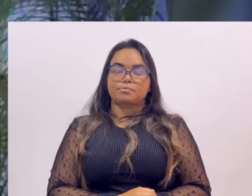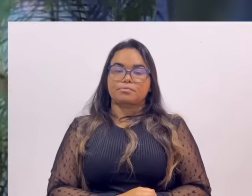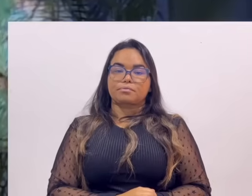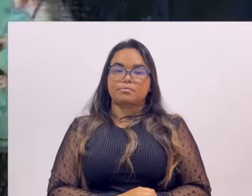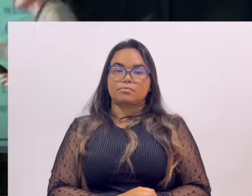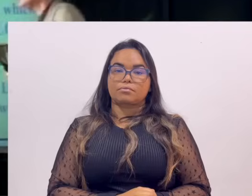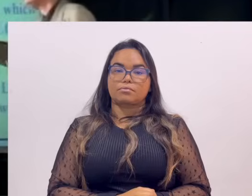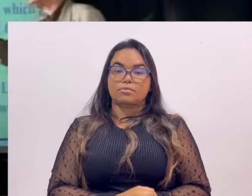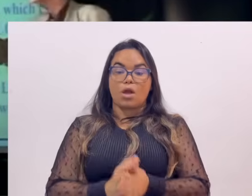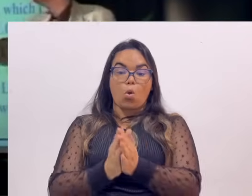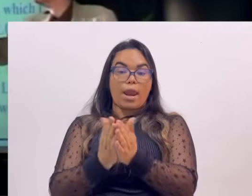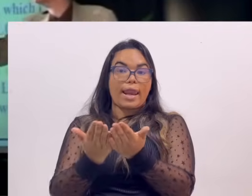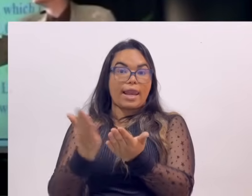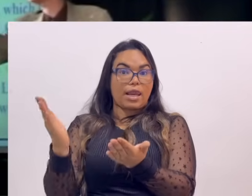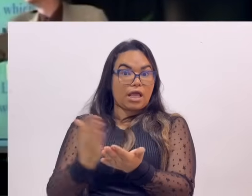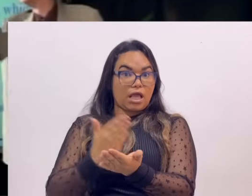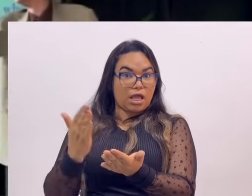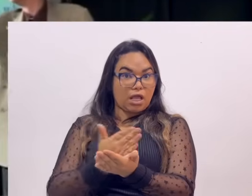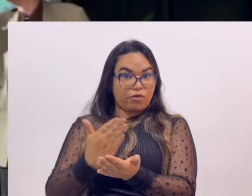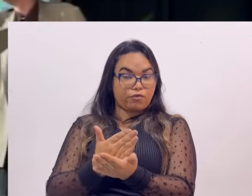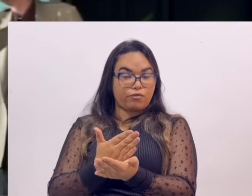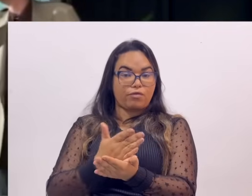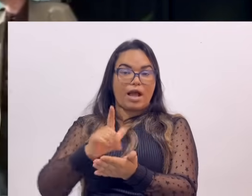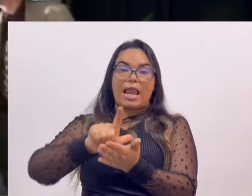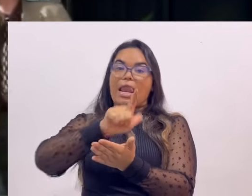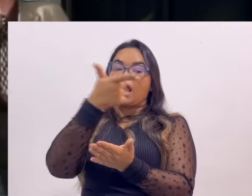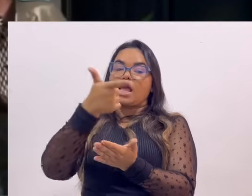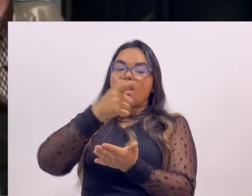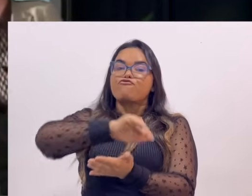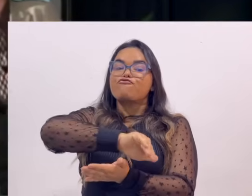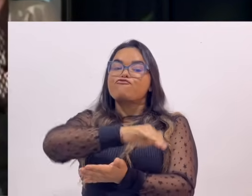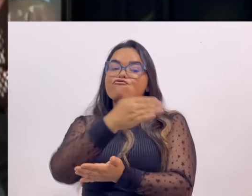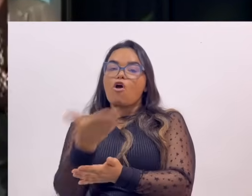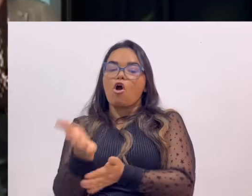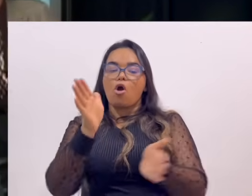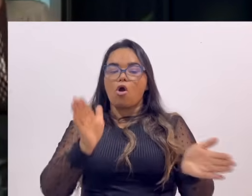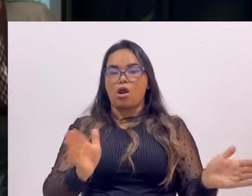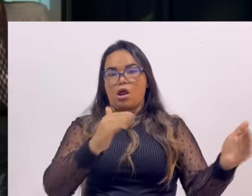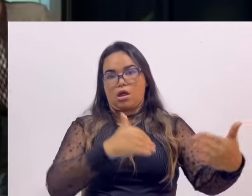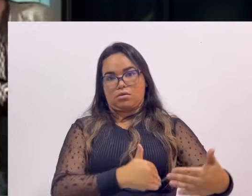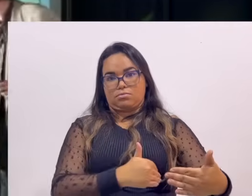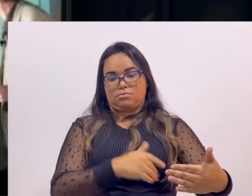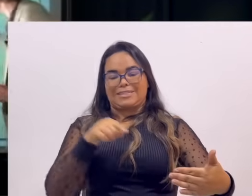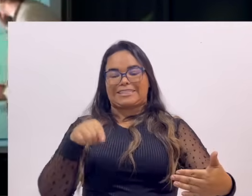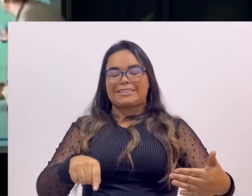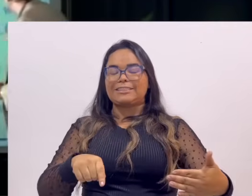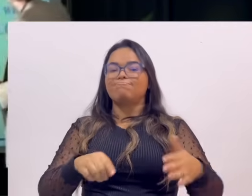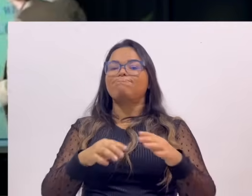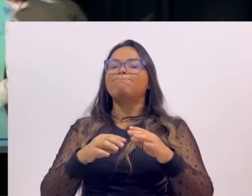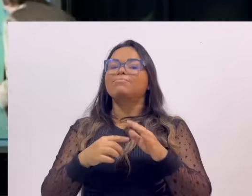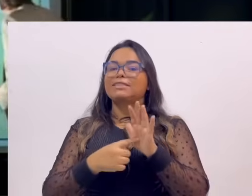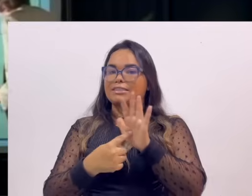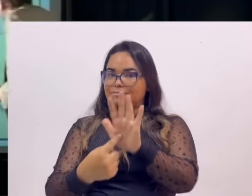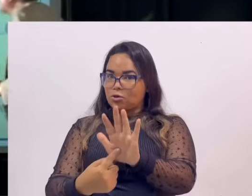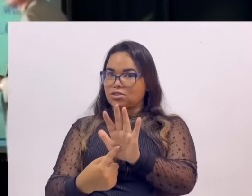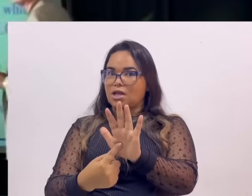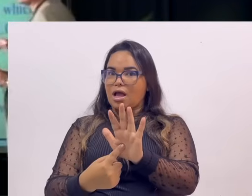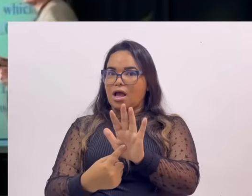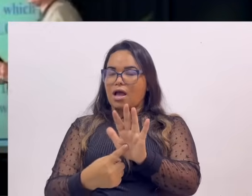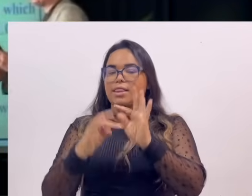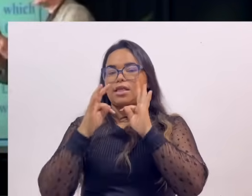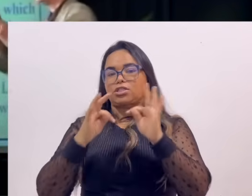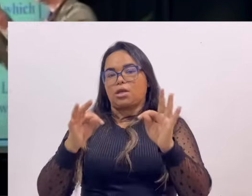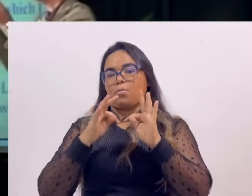tem que estar ali e é o livro da lei, está fora e serve como testemunho contra nós. A lei